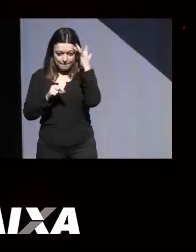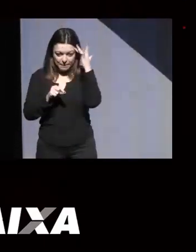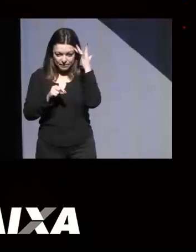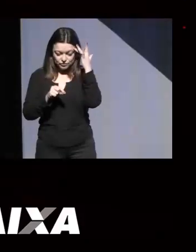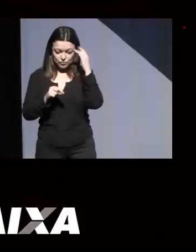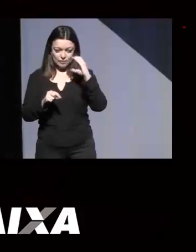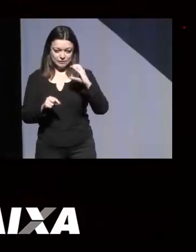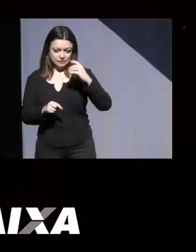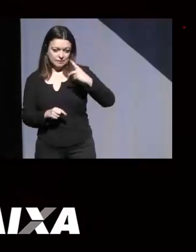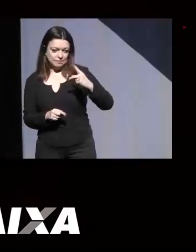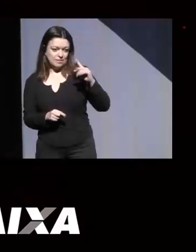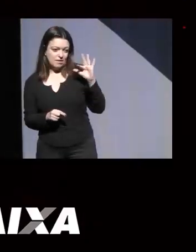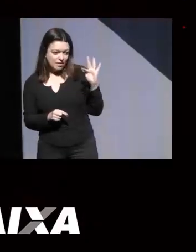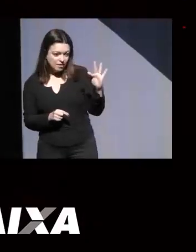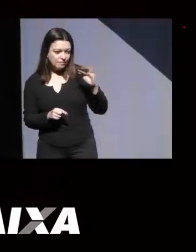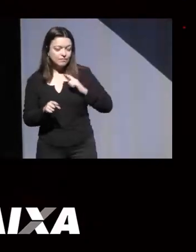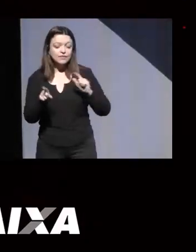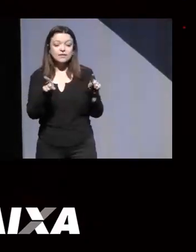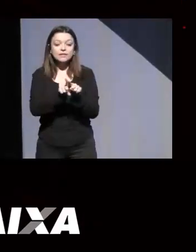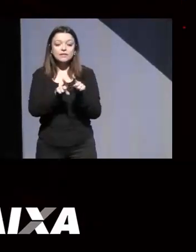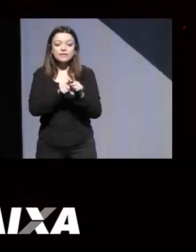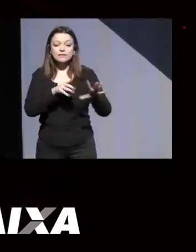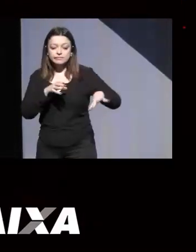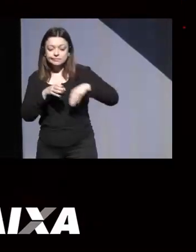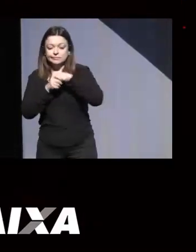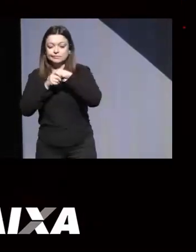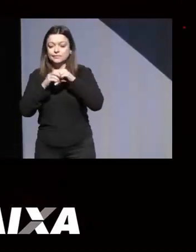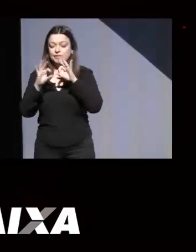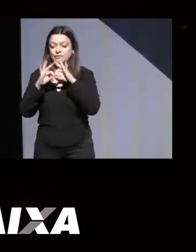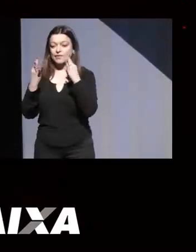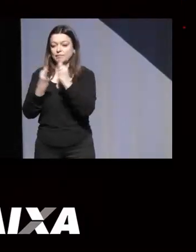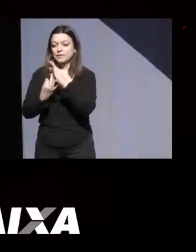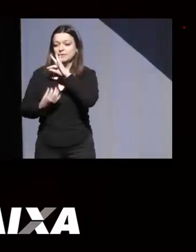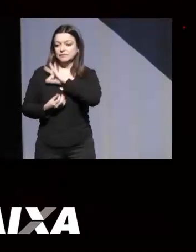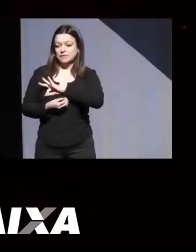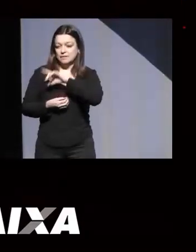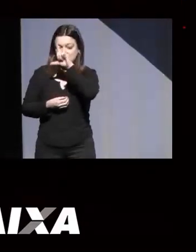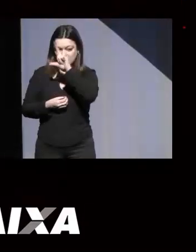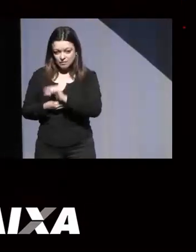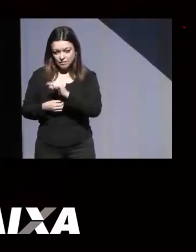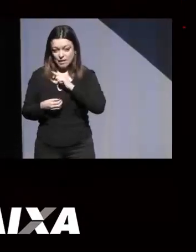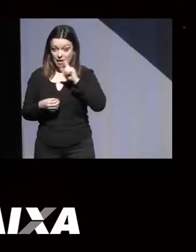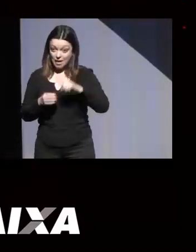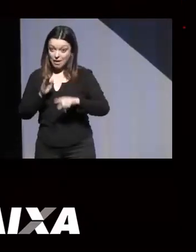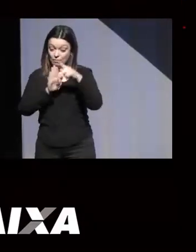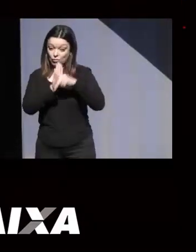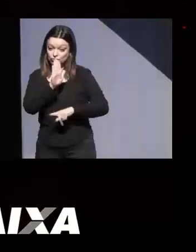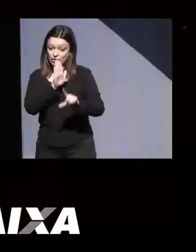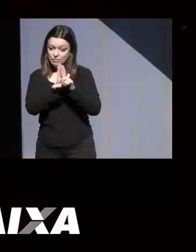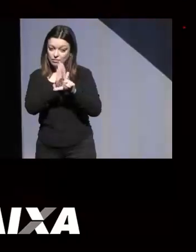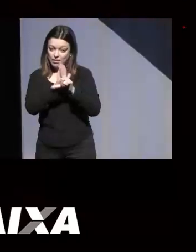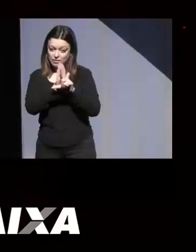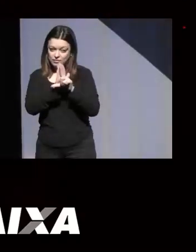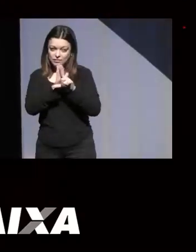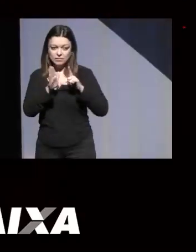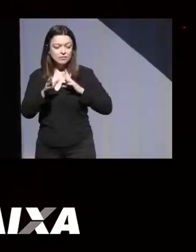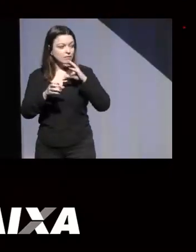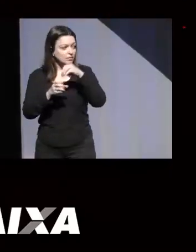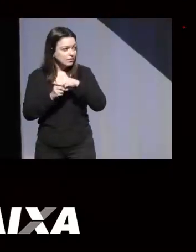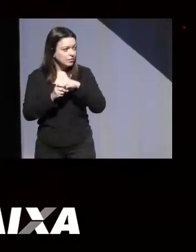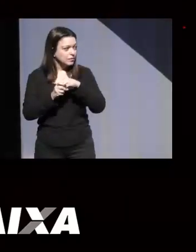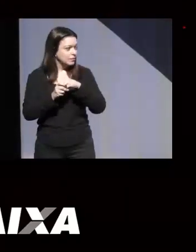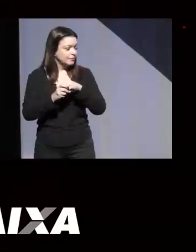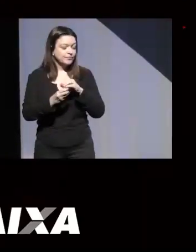físicas que forem integrantes de família de baixa renda. Isso é o que está no PLP. O do slide anterior era da